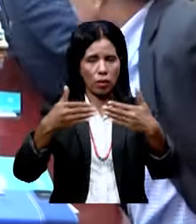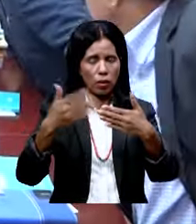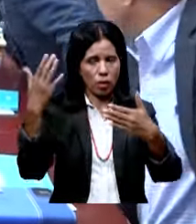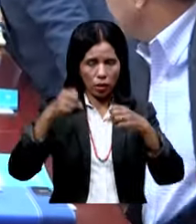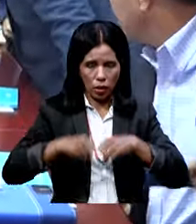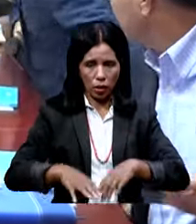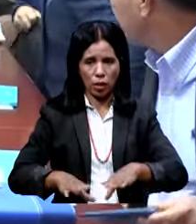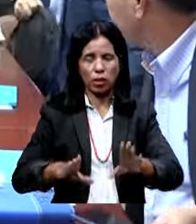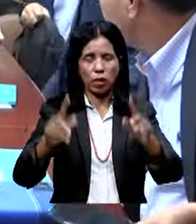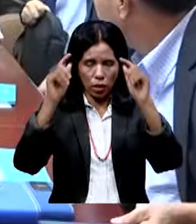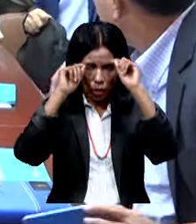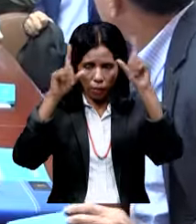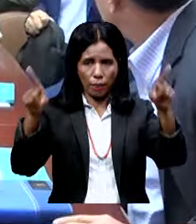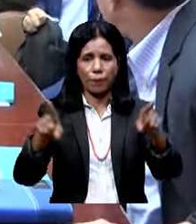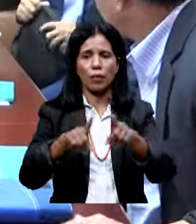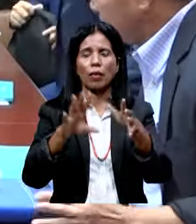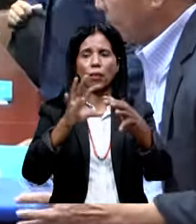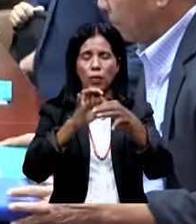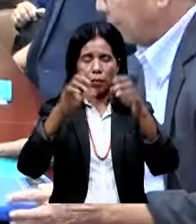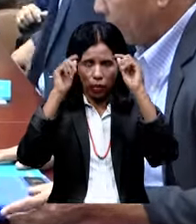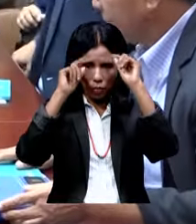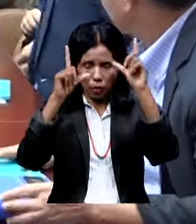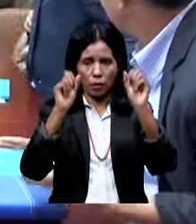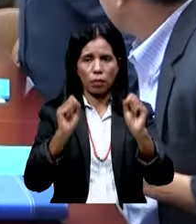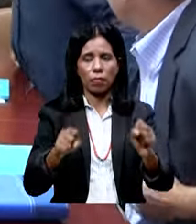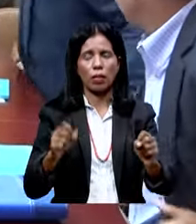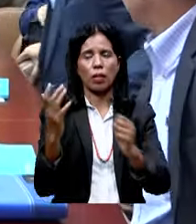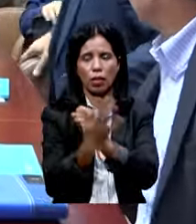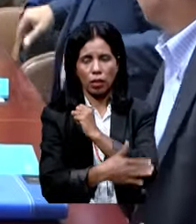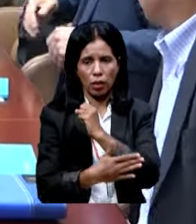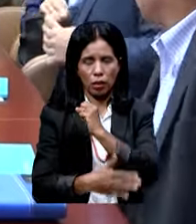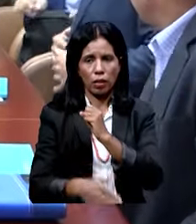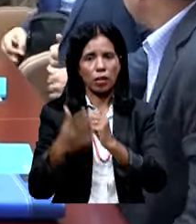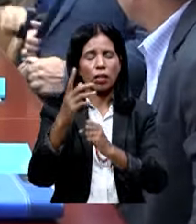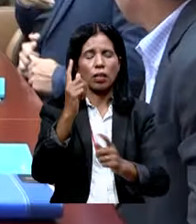Timor. Hanesan, membro Timor-Leste, Seibele Sai País Umanain e a